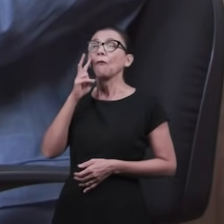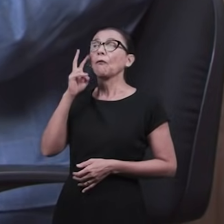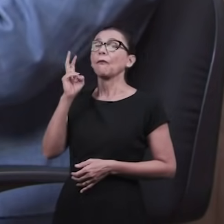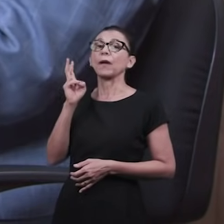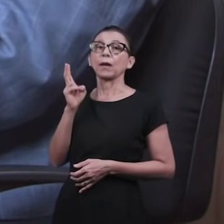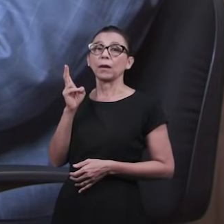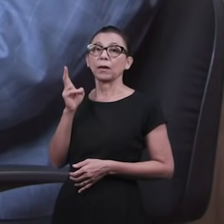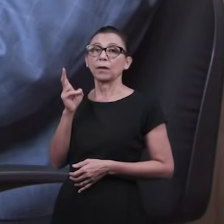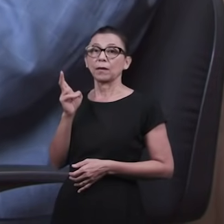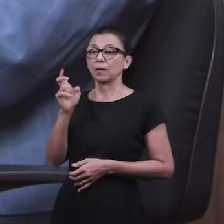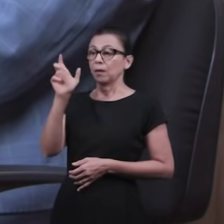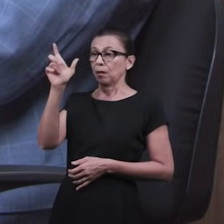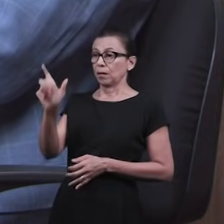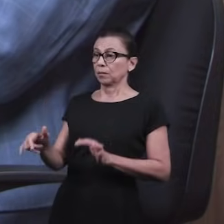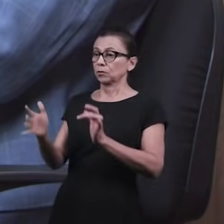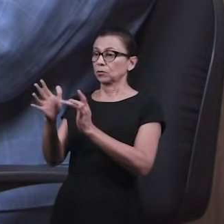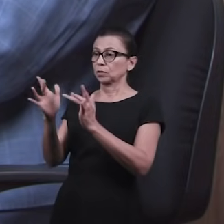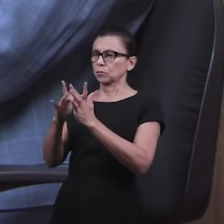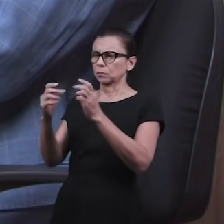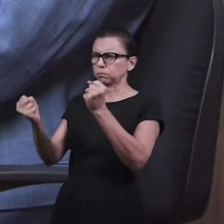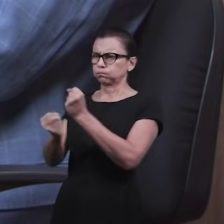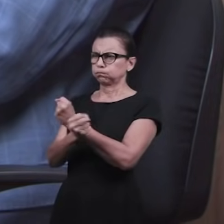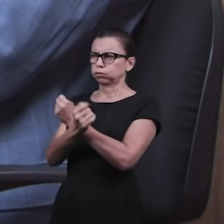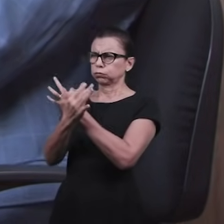Jesus glorificado,